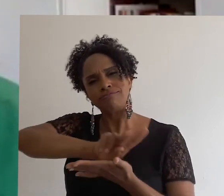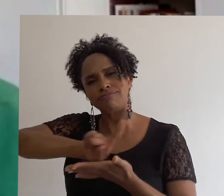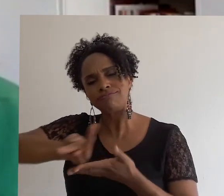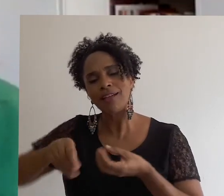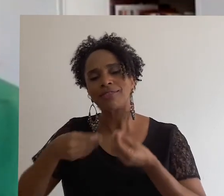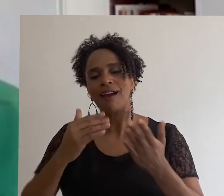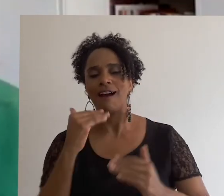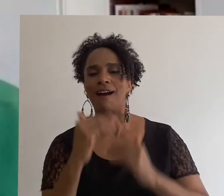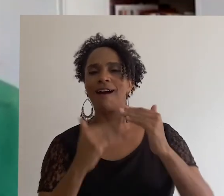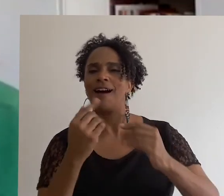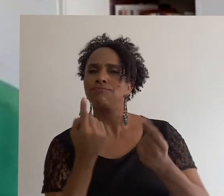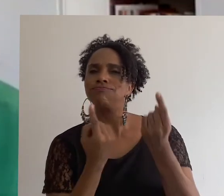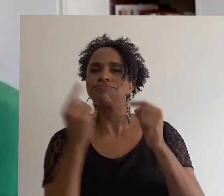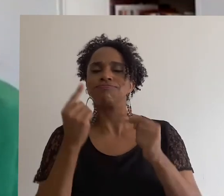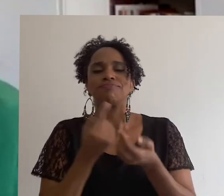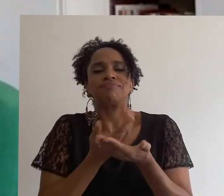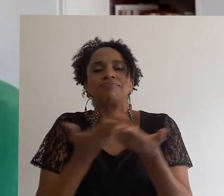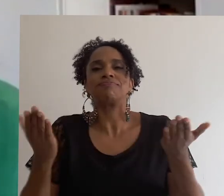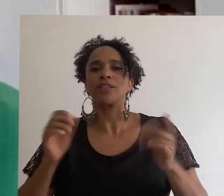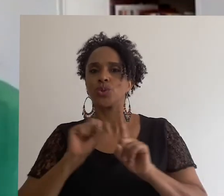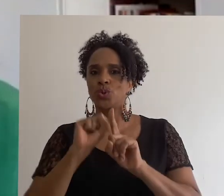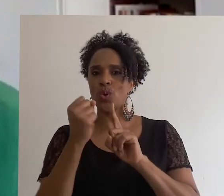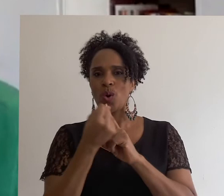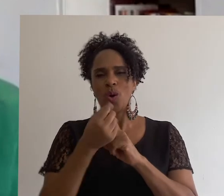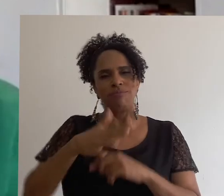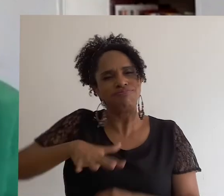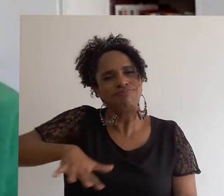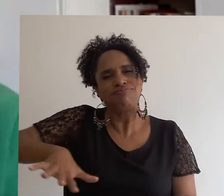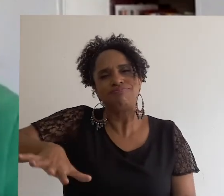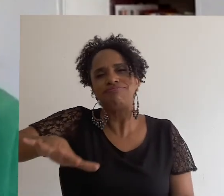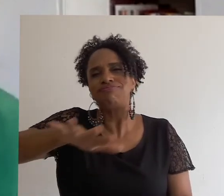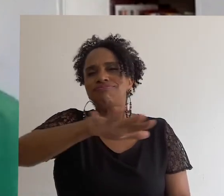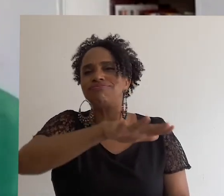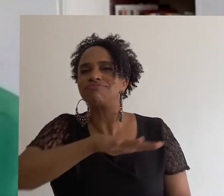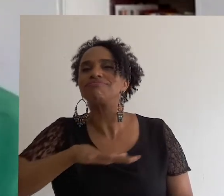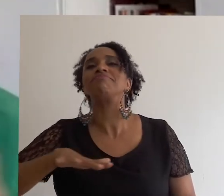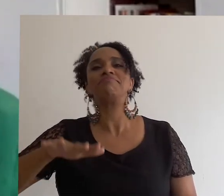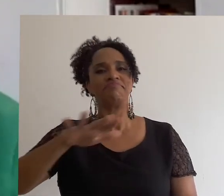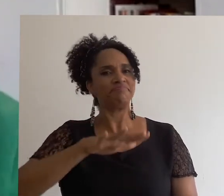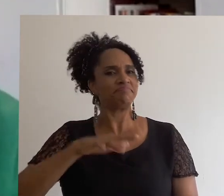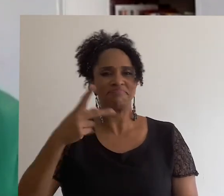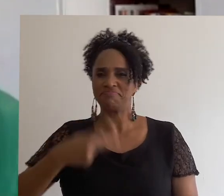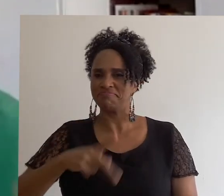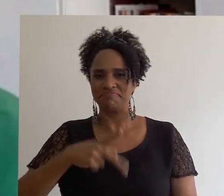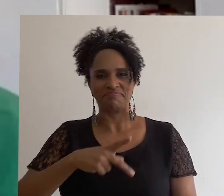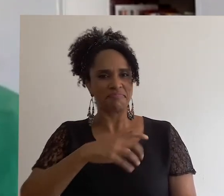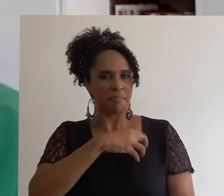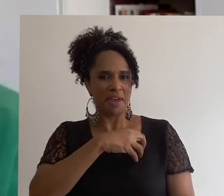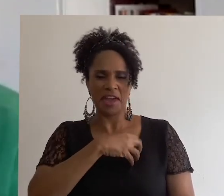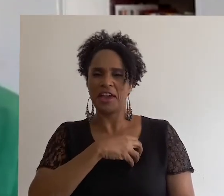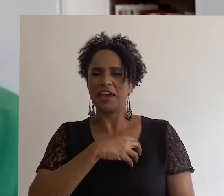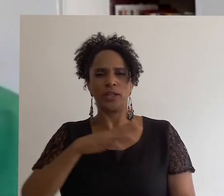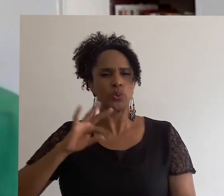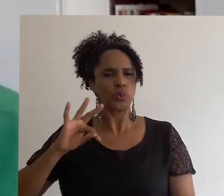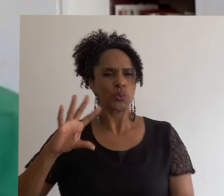levar desenvolvimento e justiça social para todas as regiões, todos os territórios